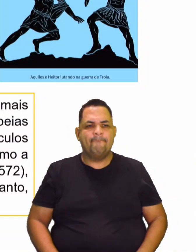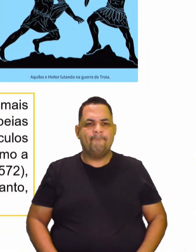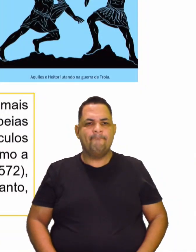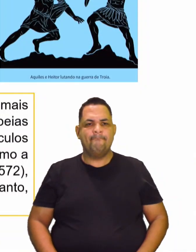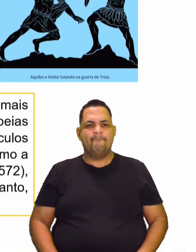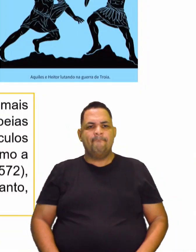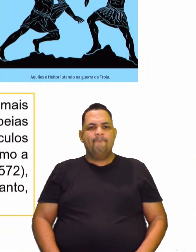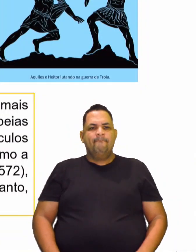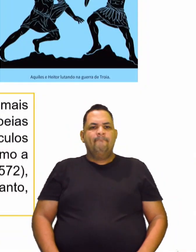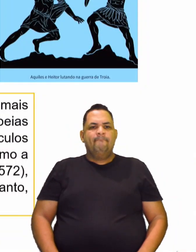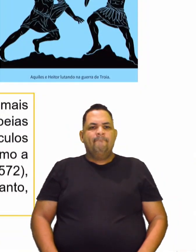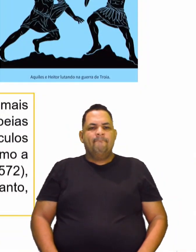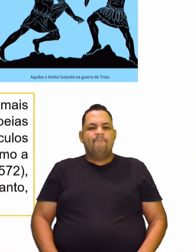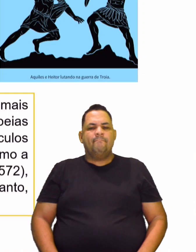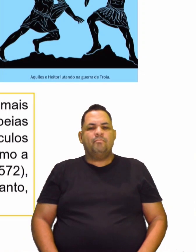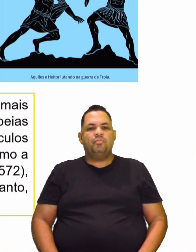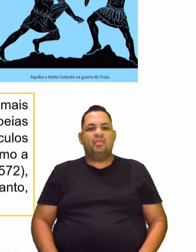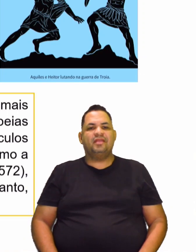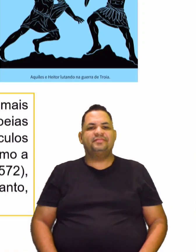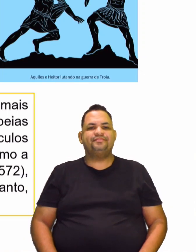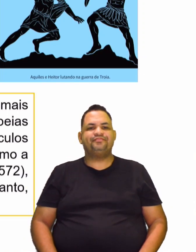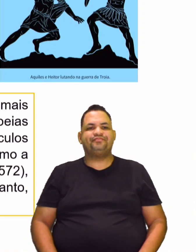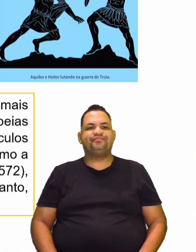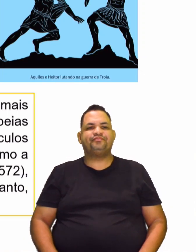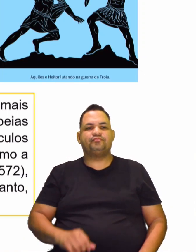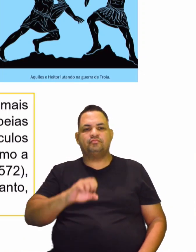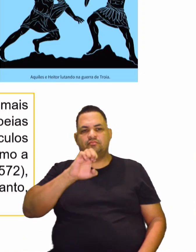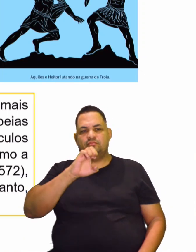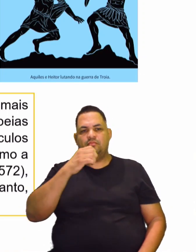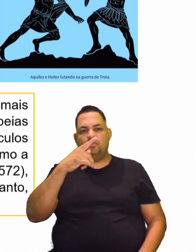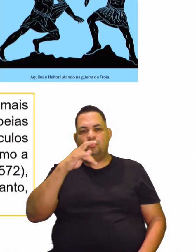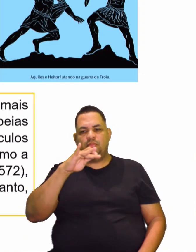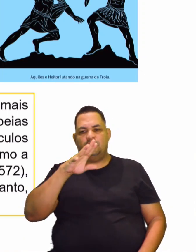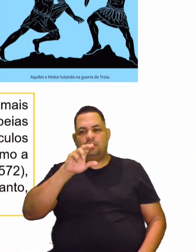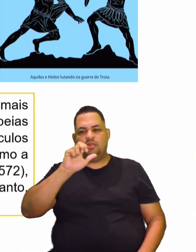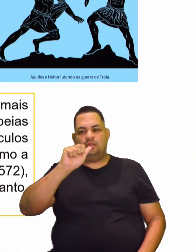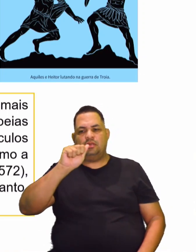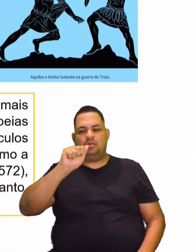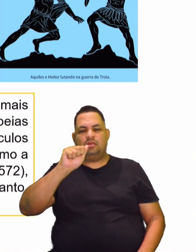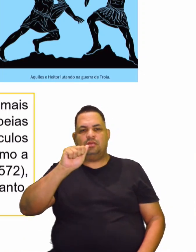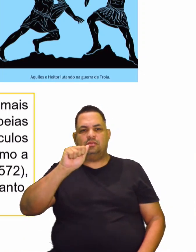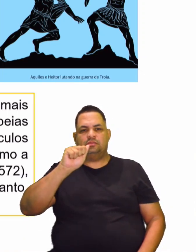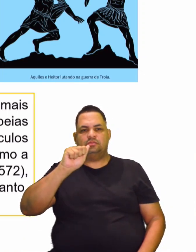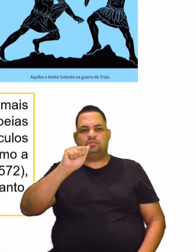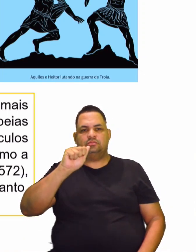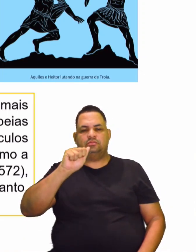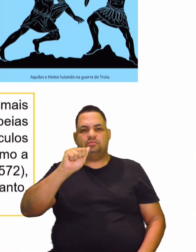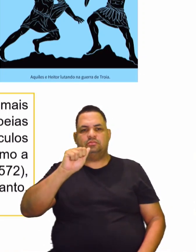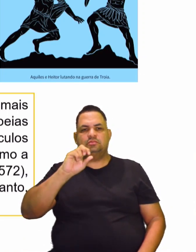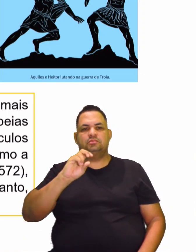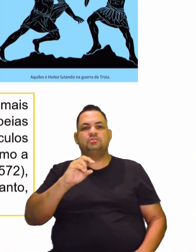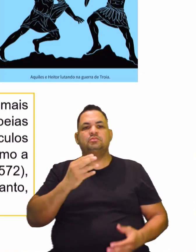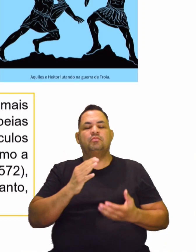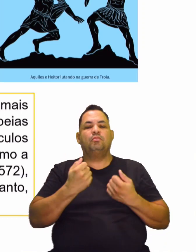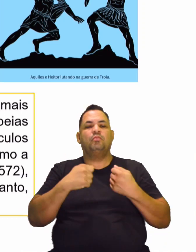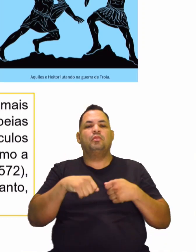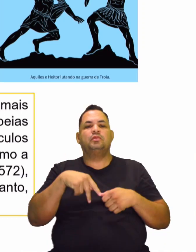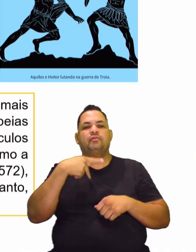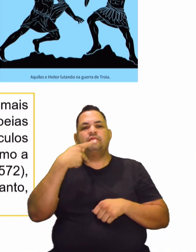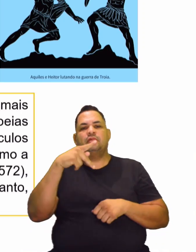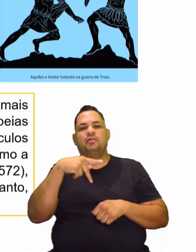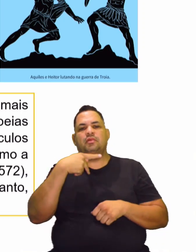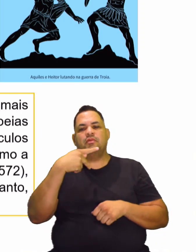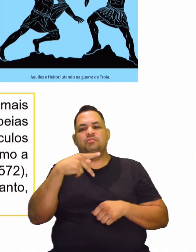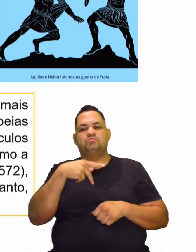que é a epopeia. Isso mesmo. A epopeia, podemos dizer